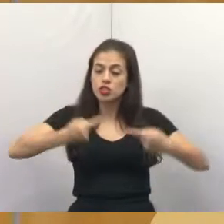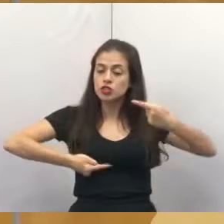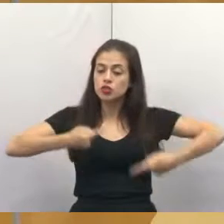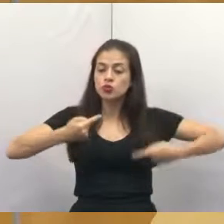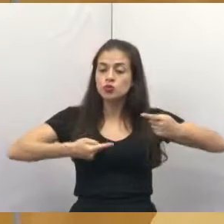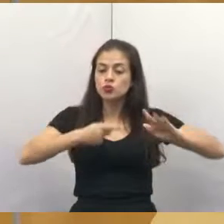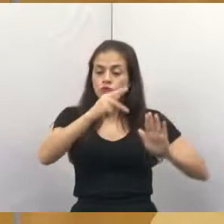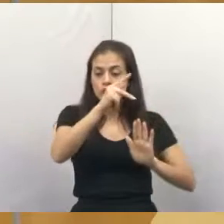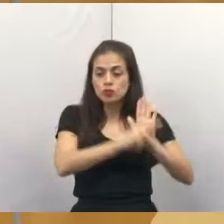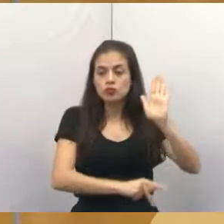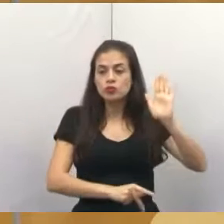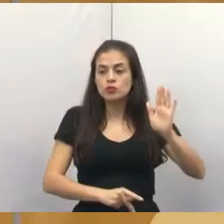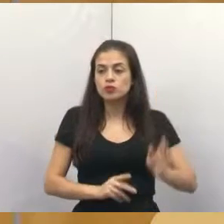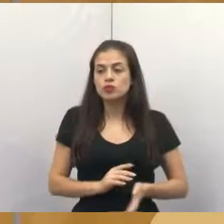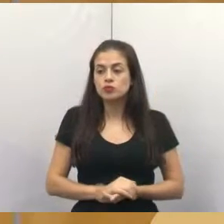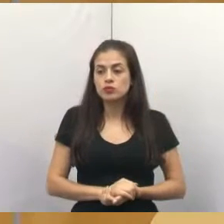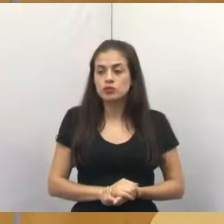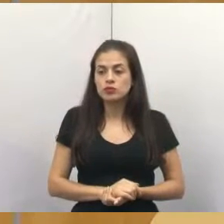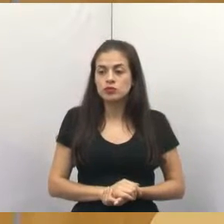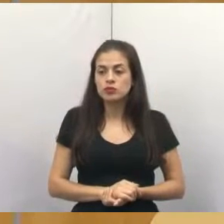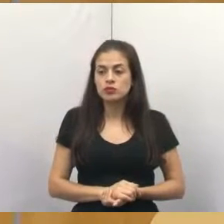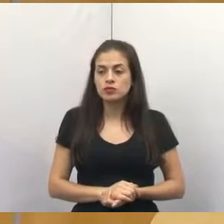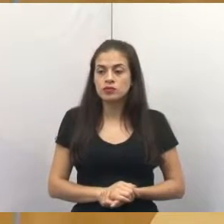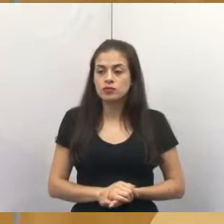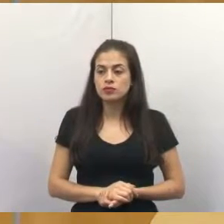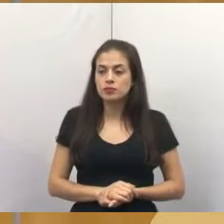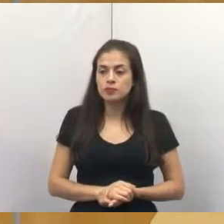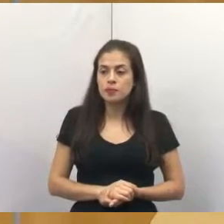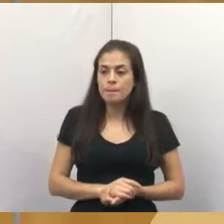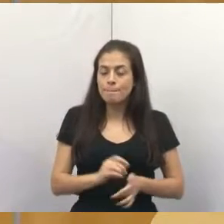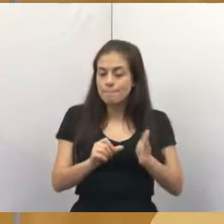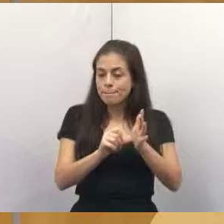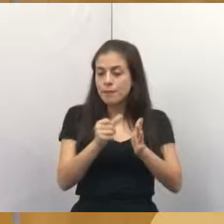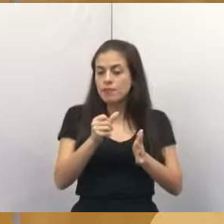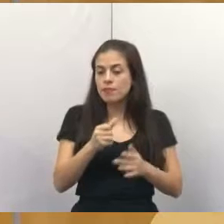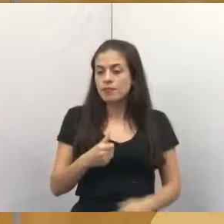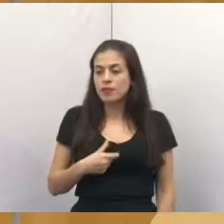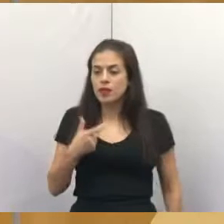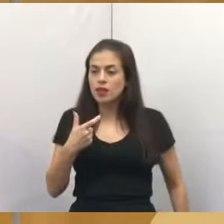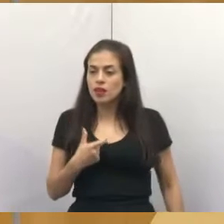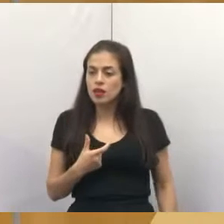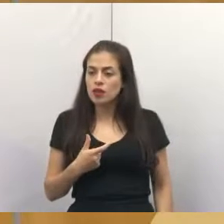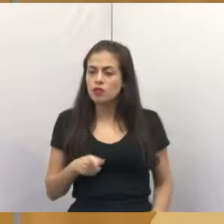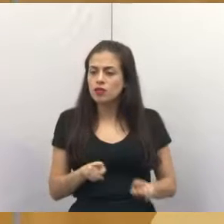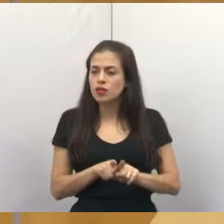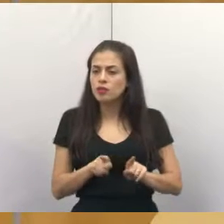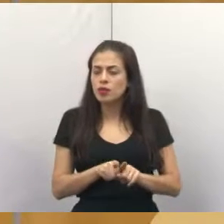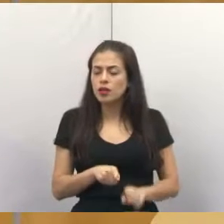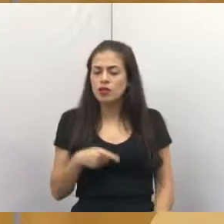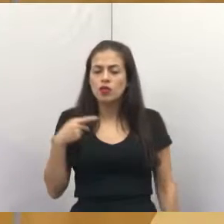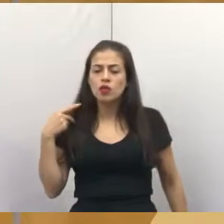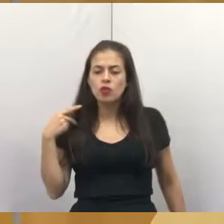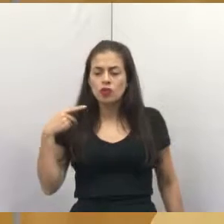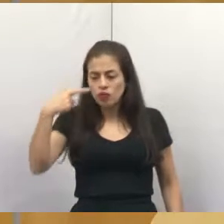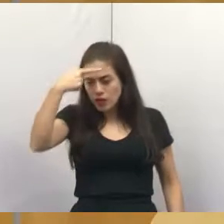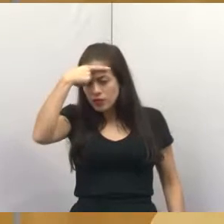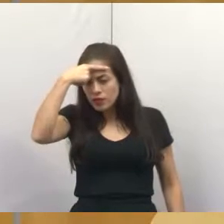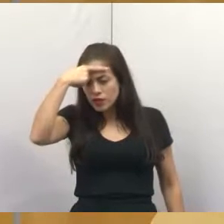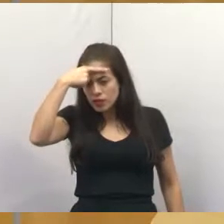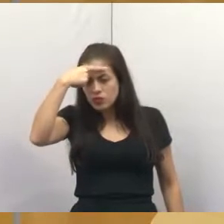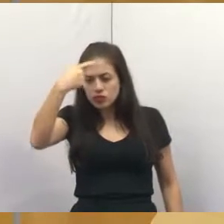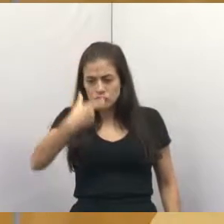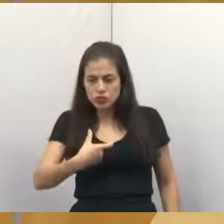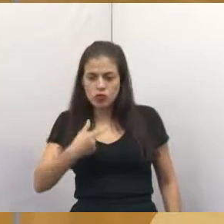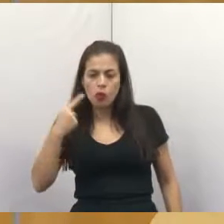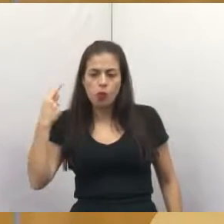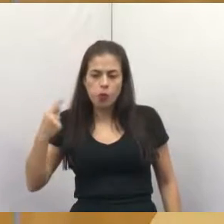Primeiro ponto, aqui nesta casa, só eu e o Flavinho, como vereadores, somos advogados, então talvez a